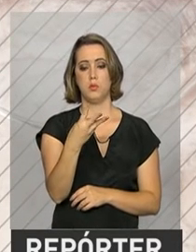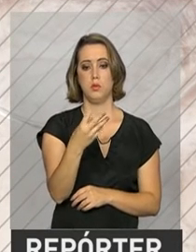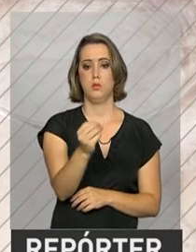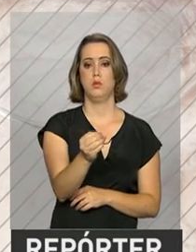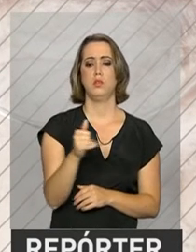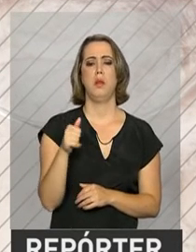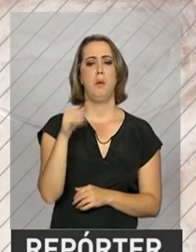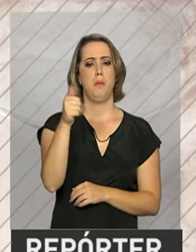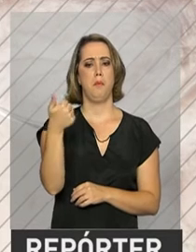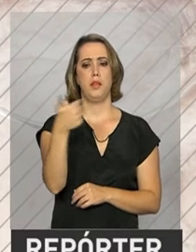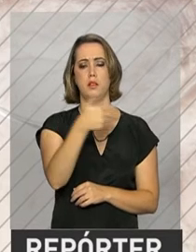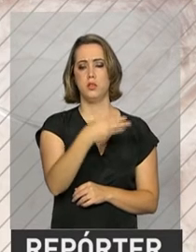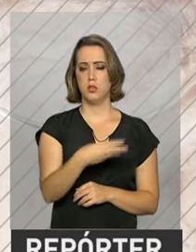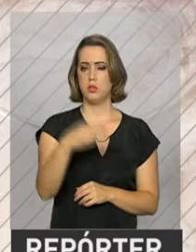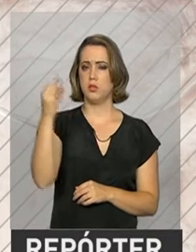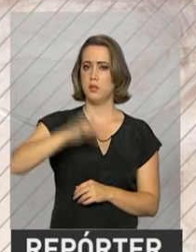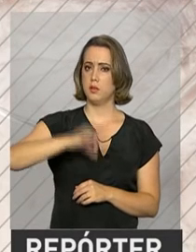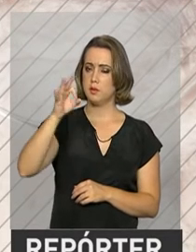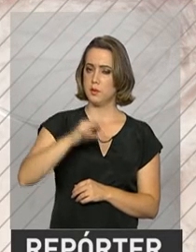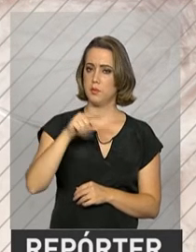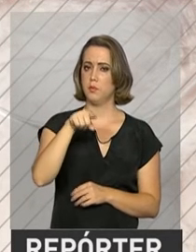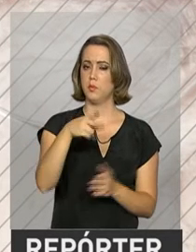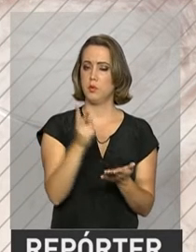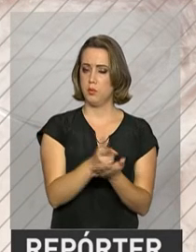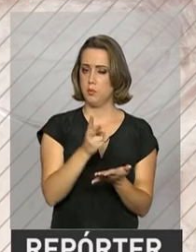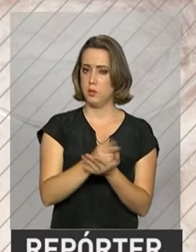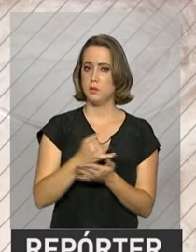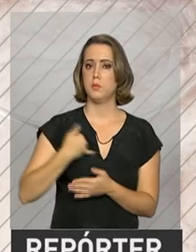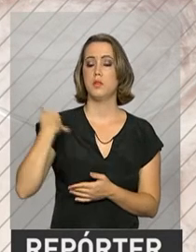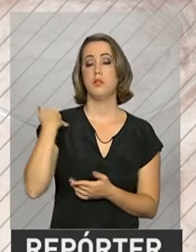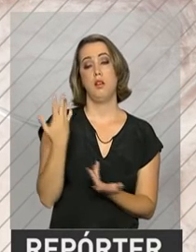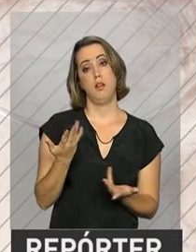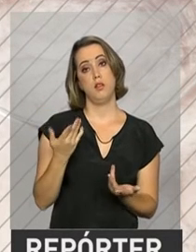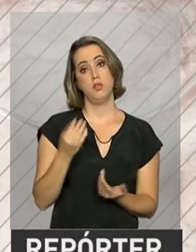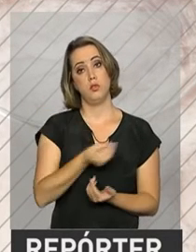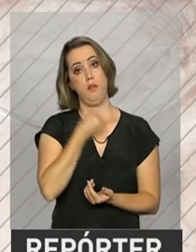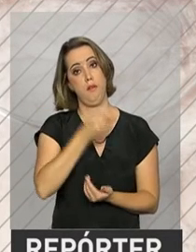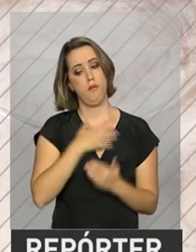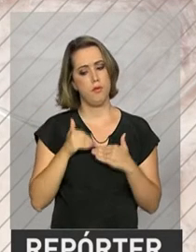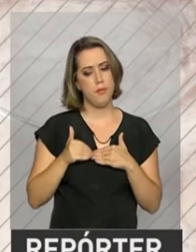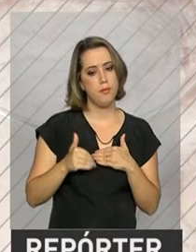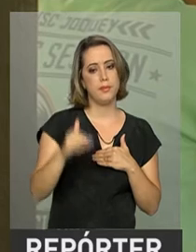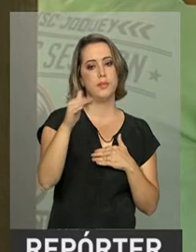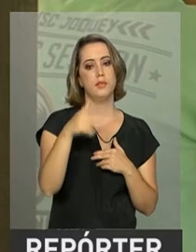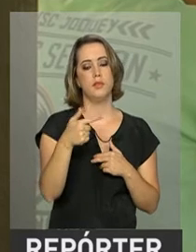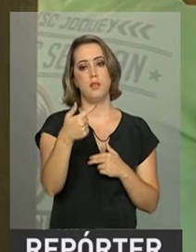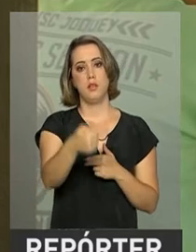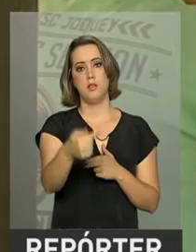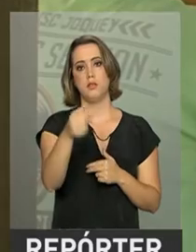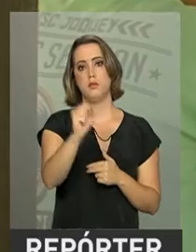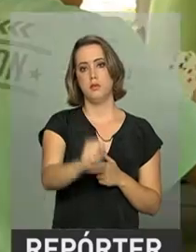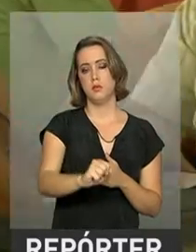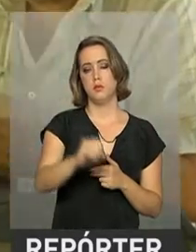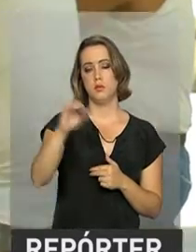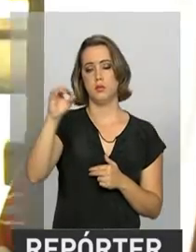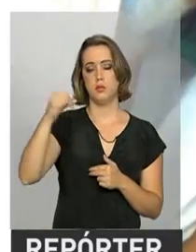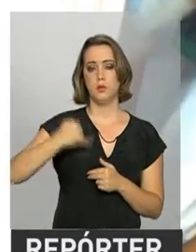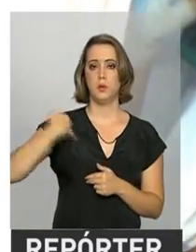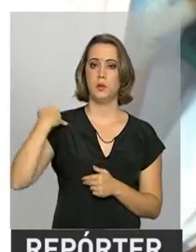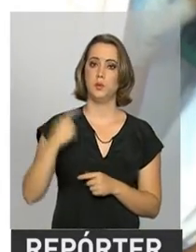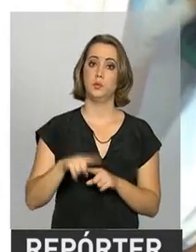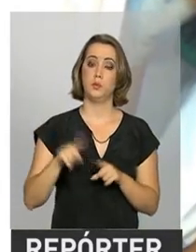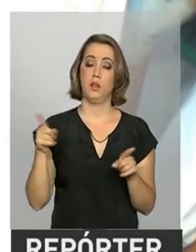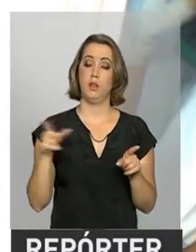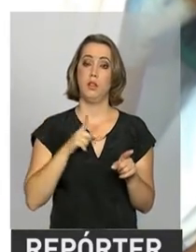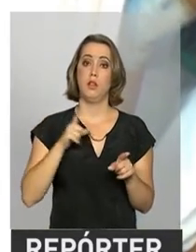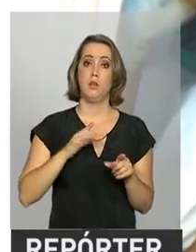de pessoas nessa idade ea expectativa de vida deve passar dos 78 anos mais idosos por um lado menos